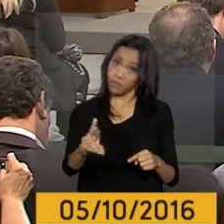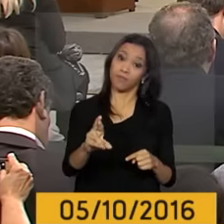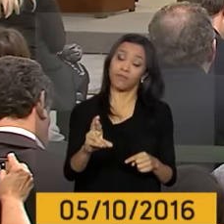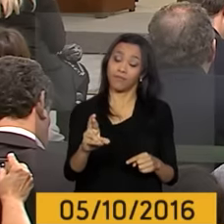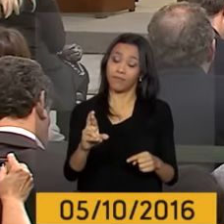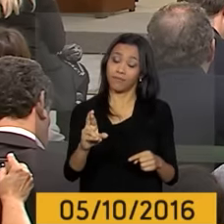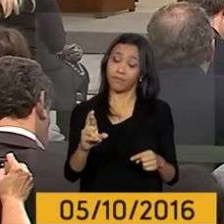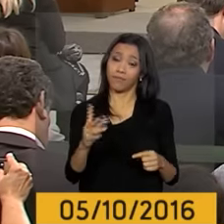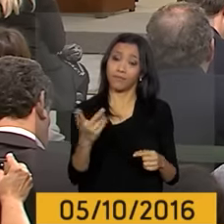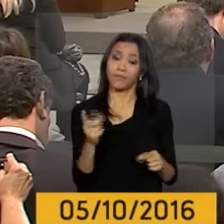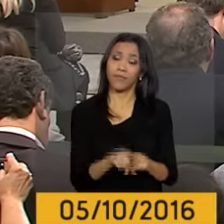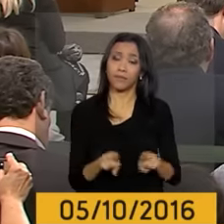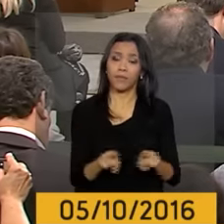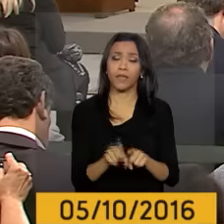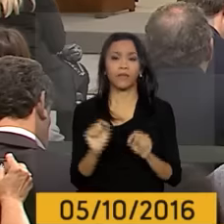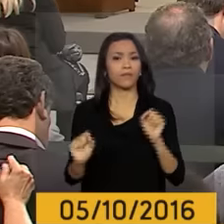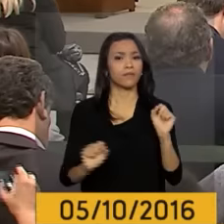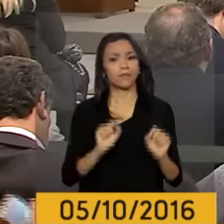assim como